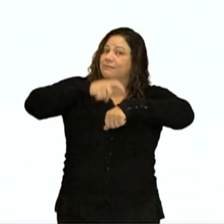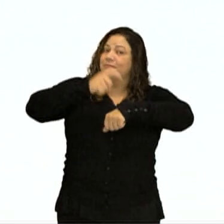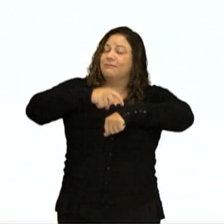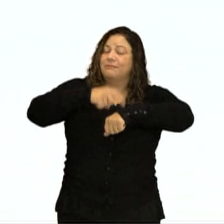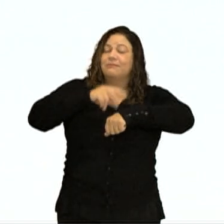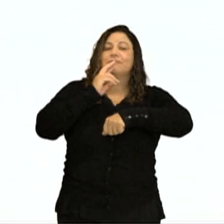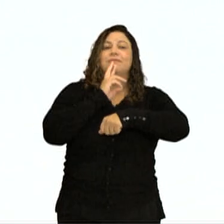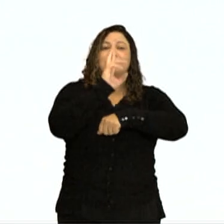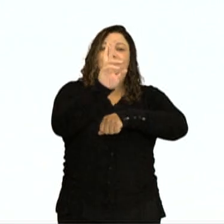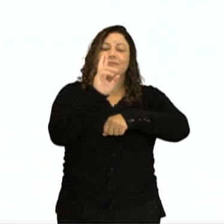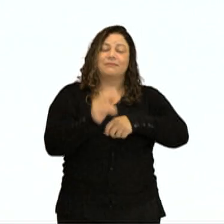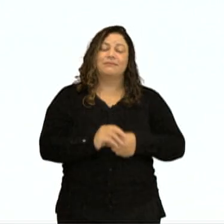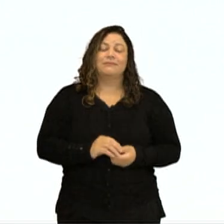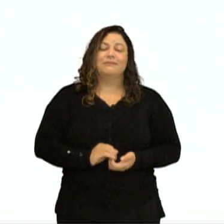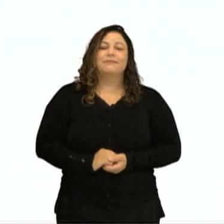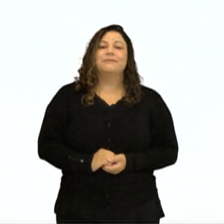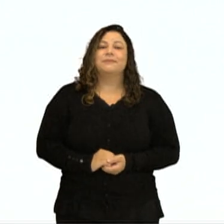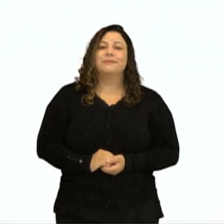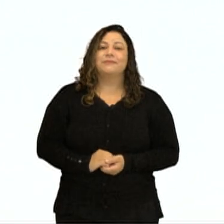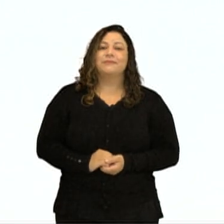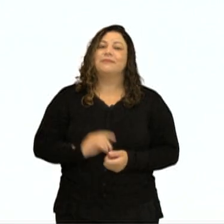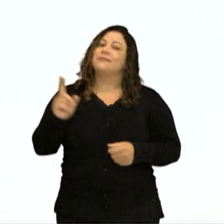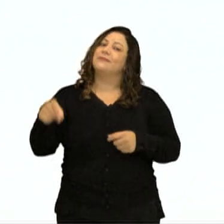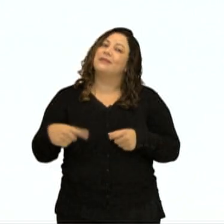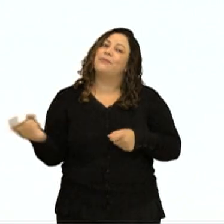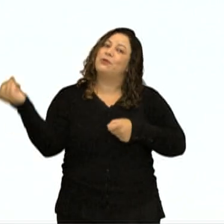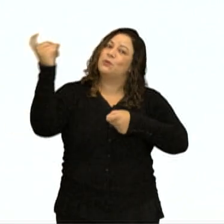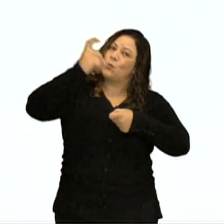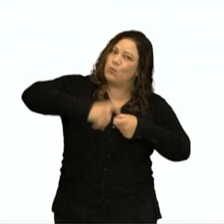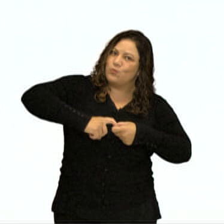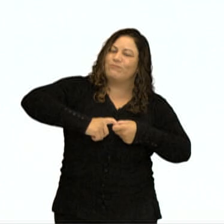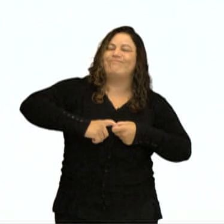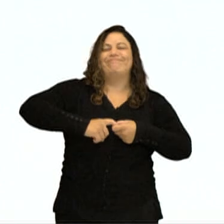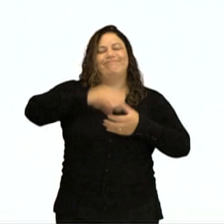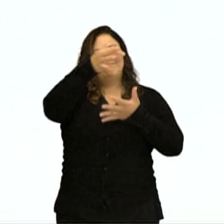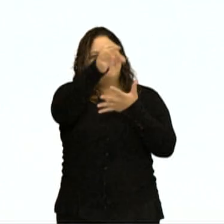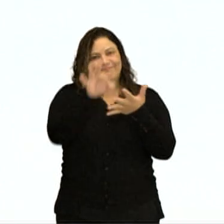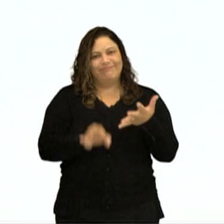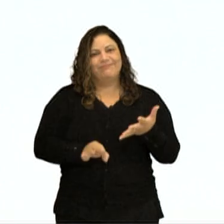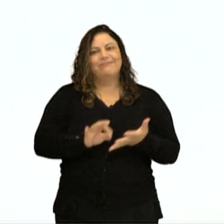vocês responderem esta questão, logo volto para fazermos a correção.